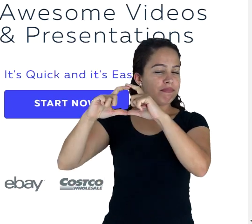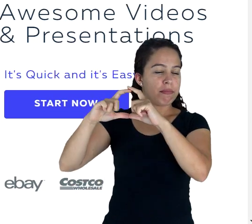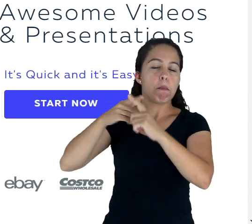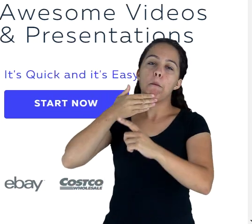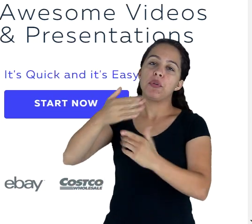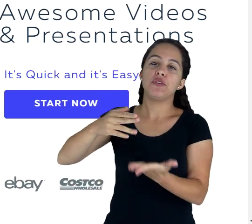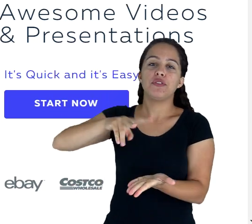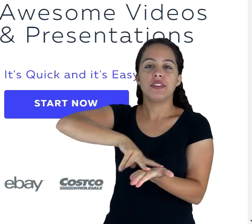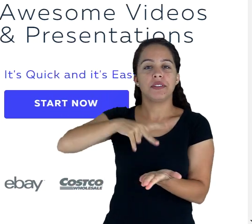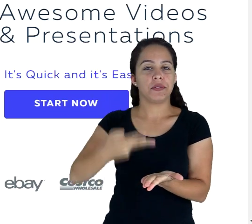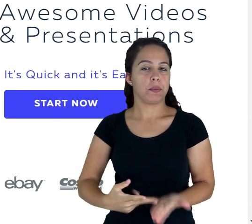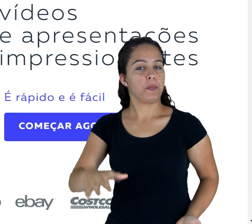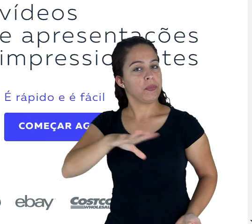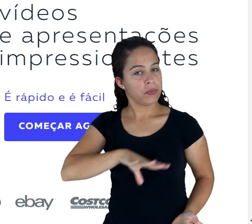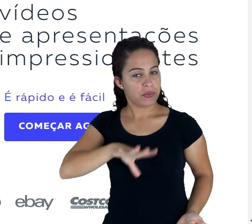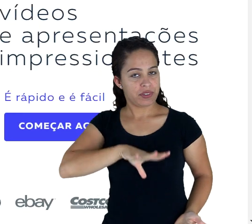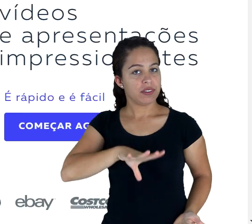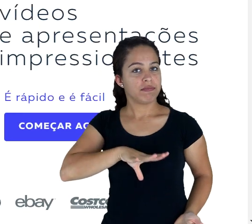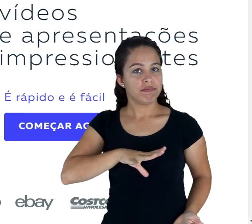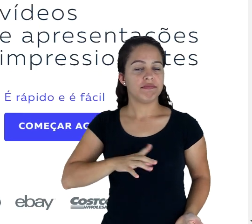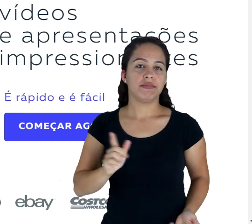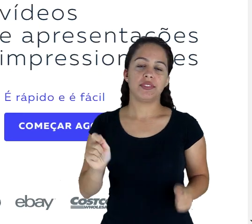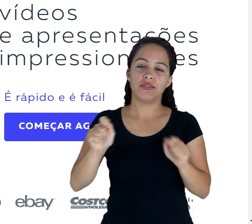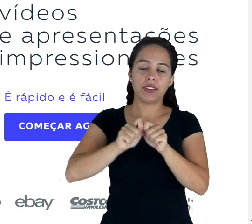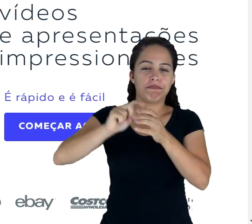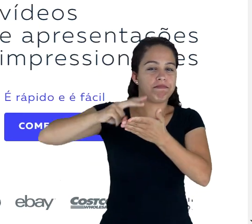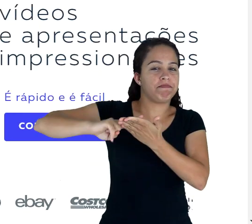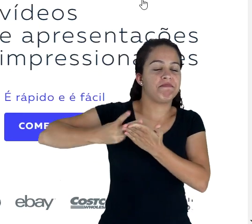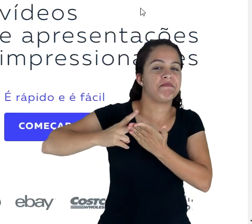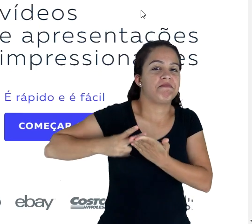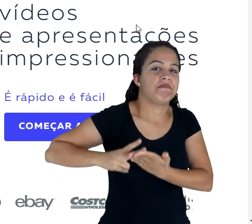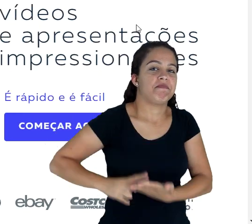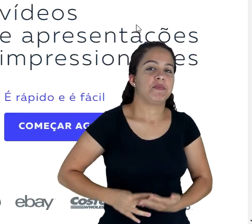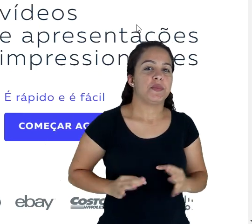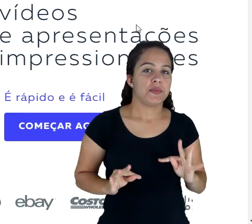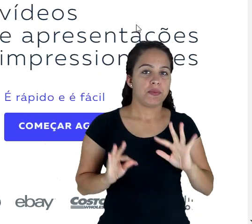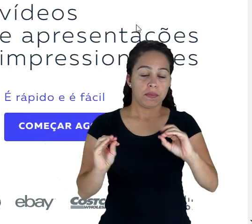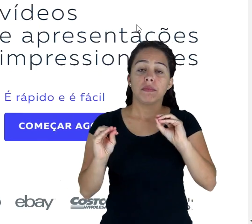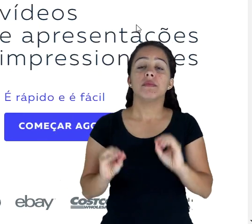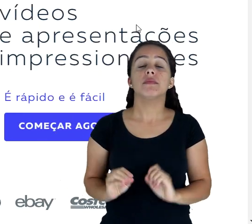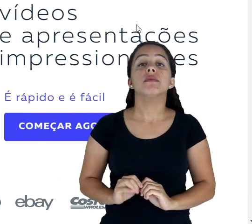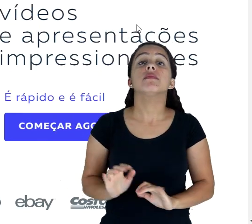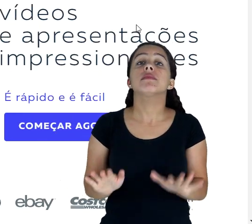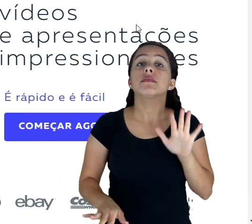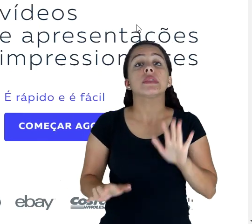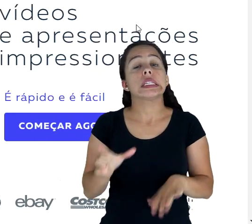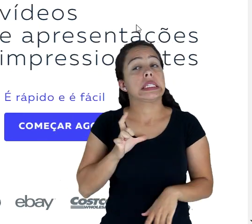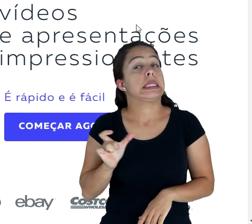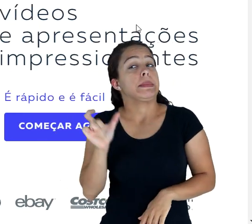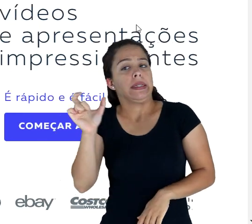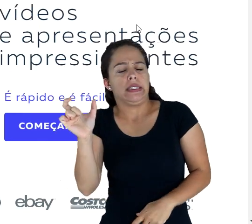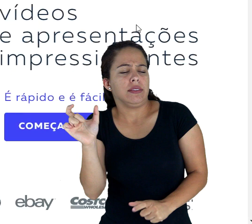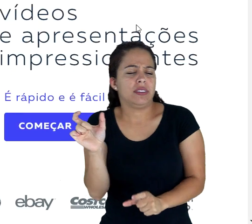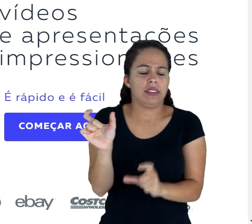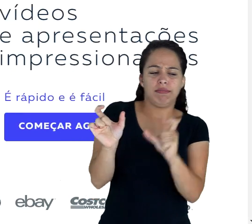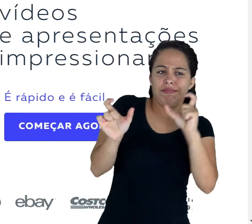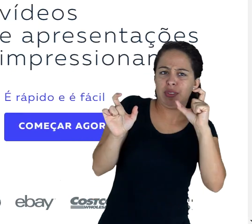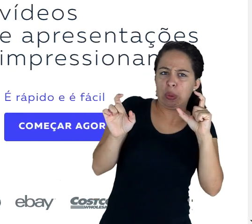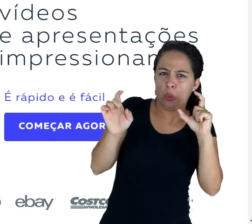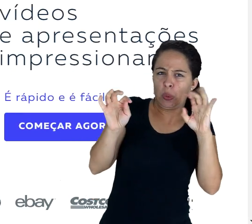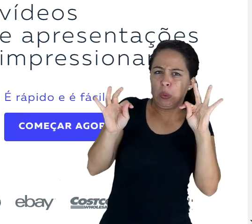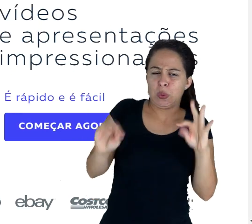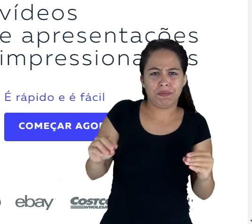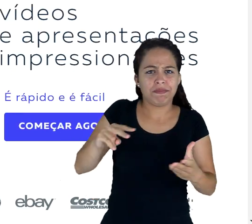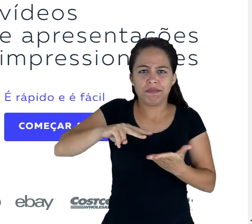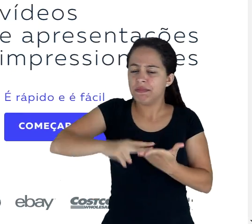solicitar a tradução e aí ele vai traduzindo todas as páginas de vez em quando uma palavra o outro fica tão bem traduzido